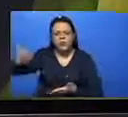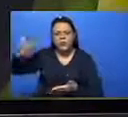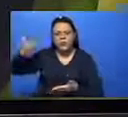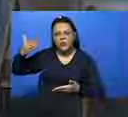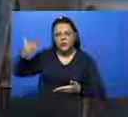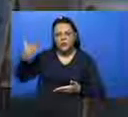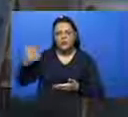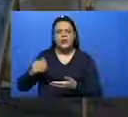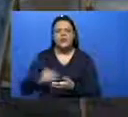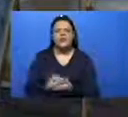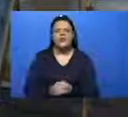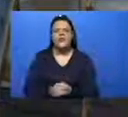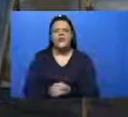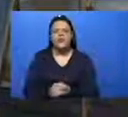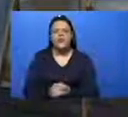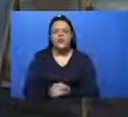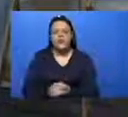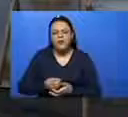apresentação de dados,